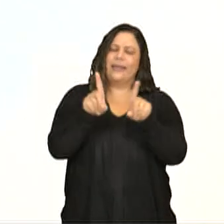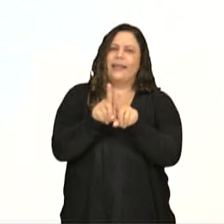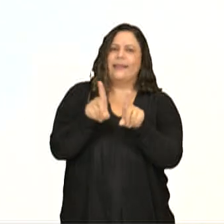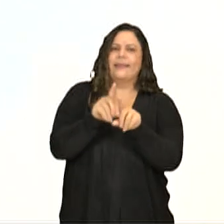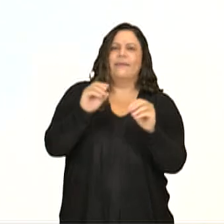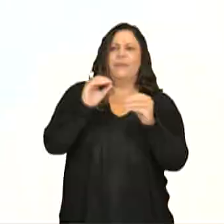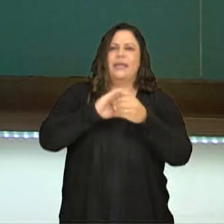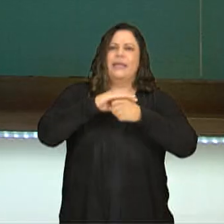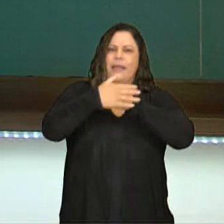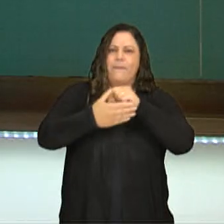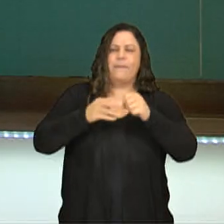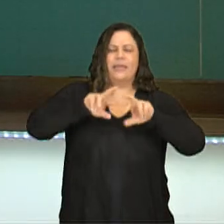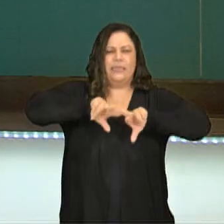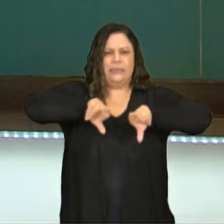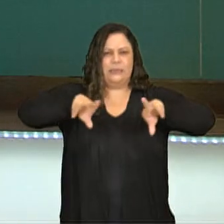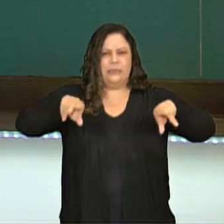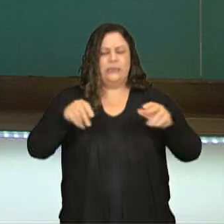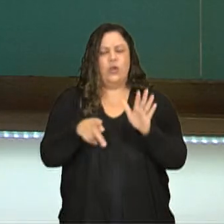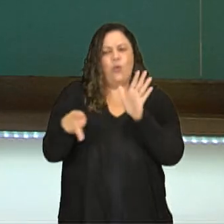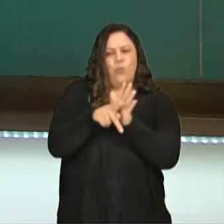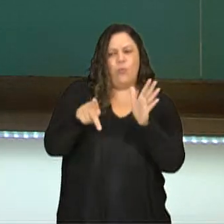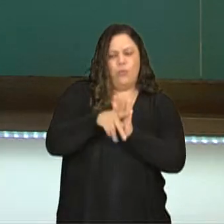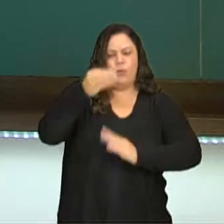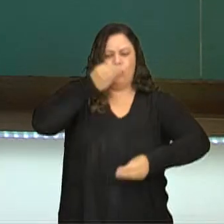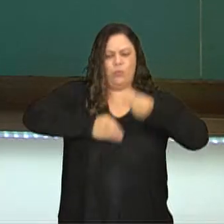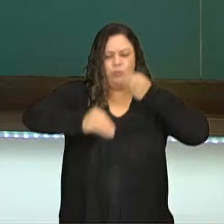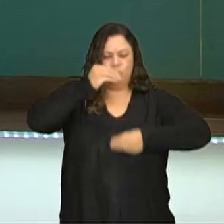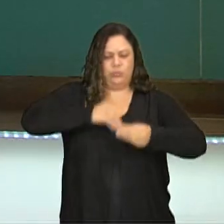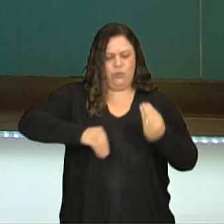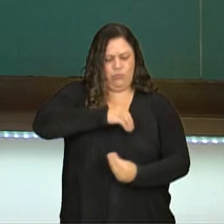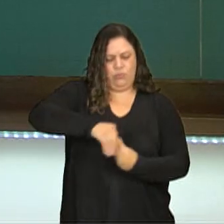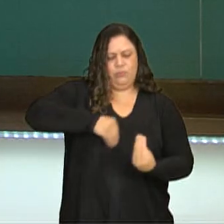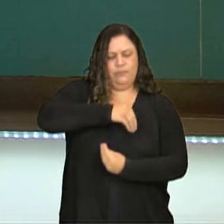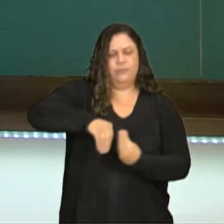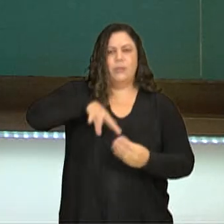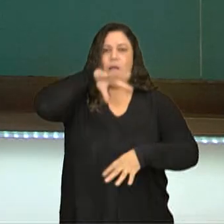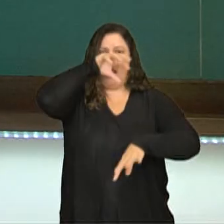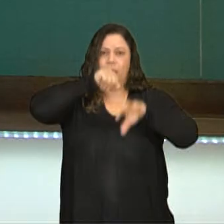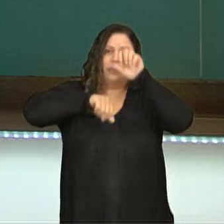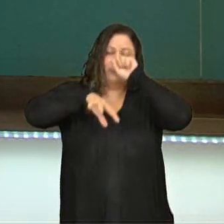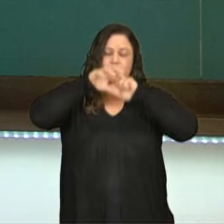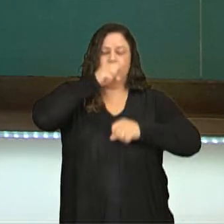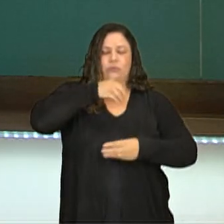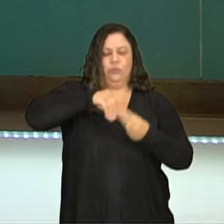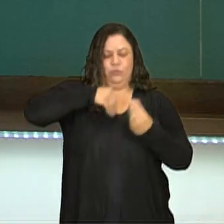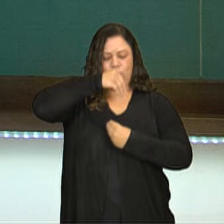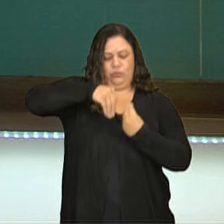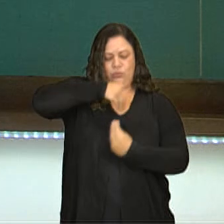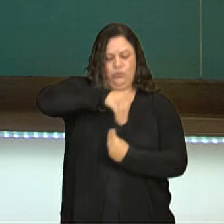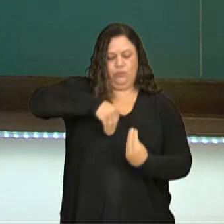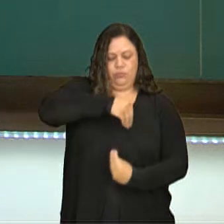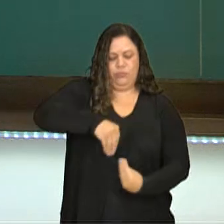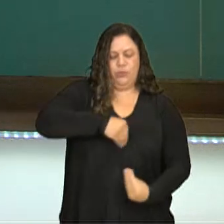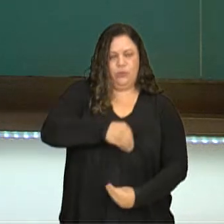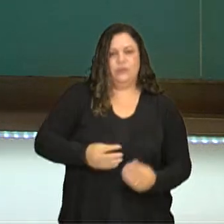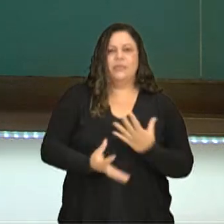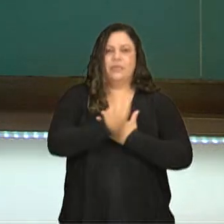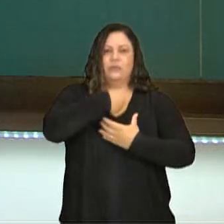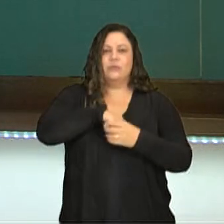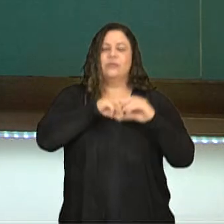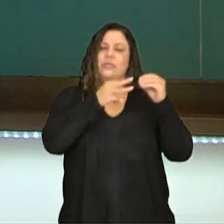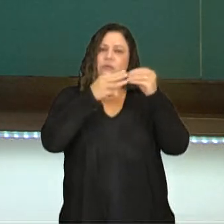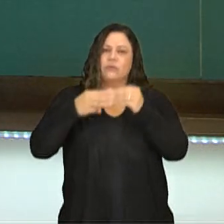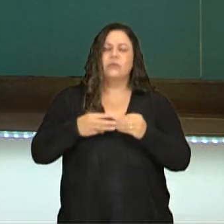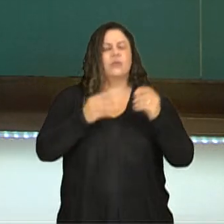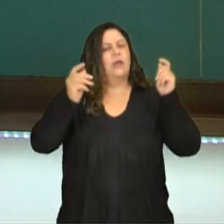um funcionamento próprio, né, que os permite, né, respirar, fazer digestões, fazer processos dentro da célula que